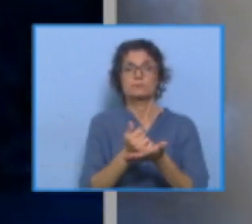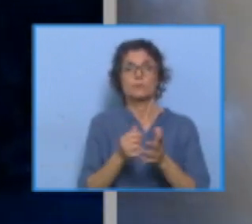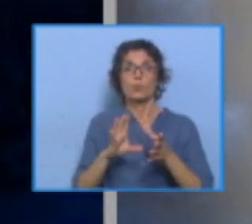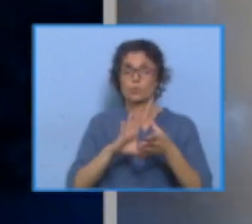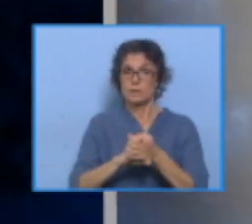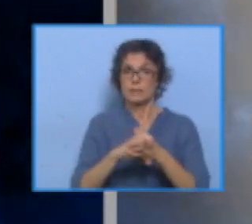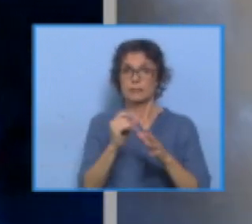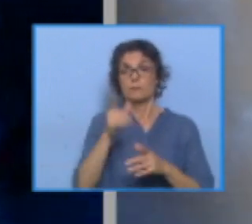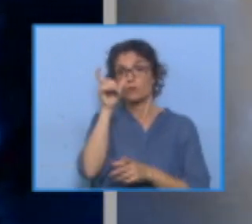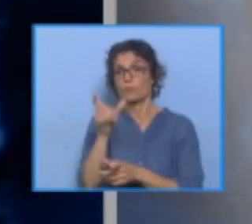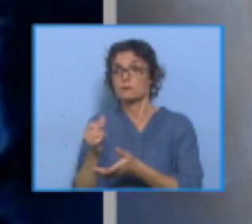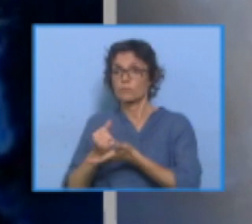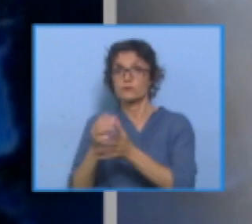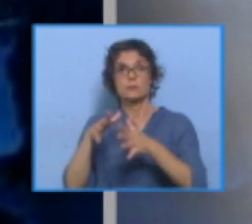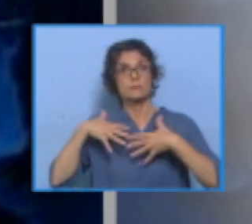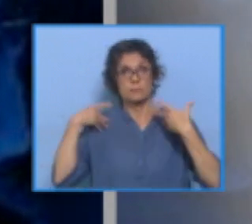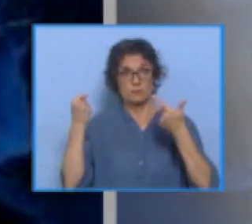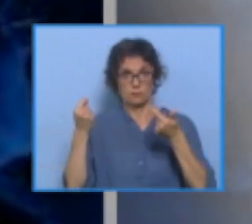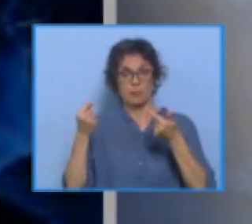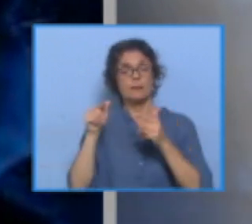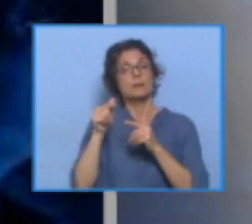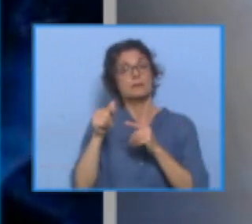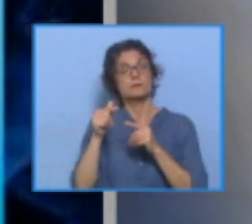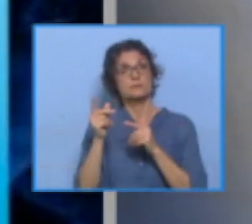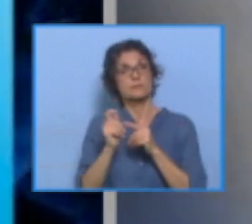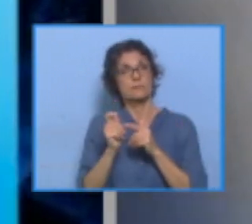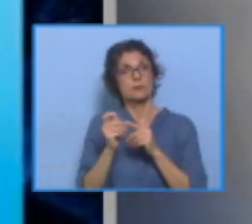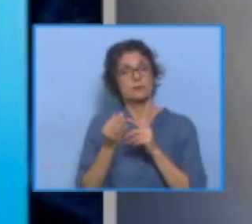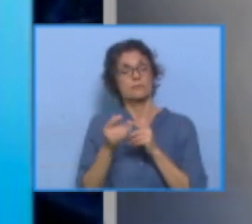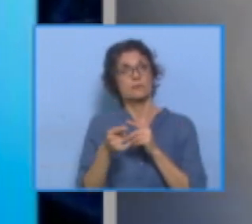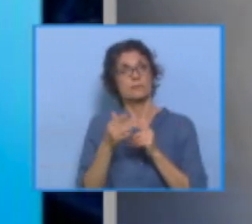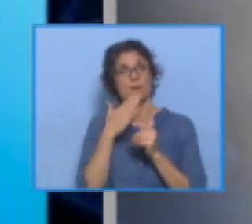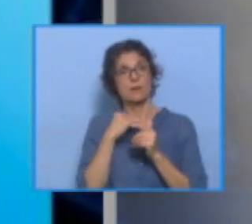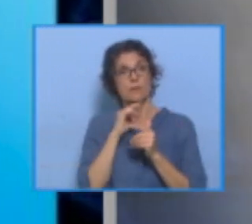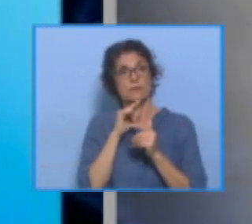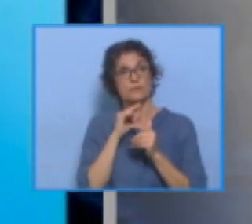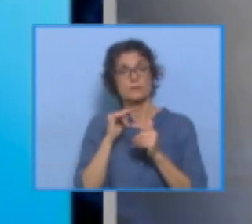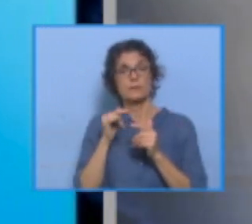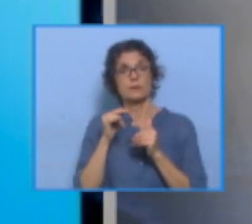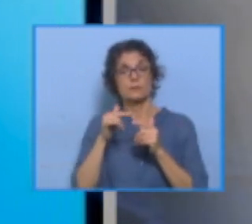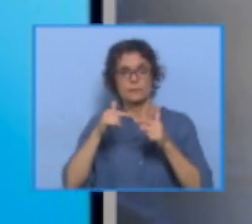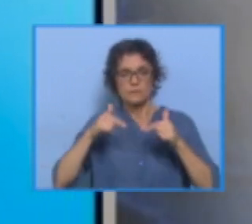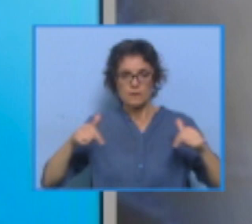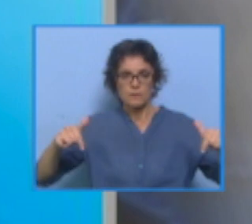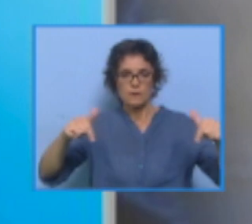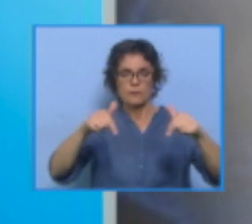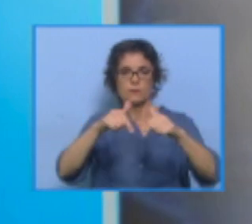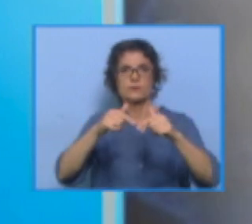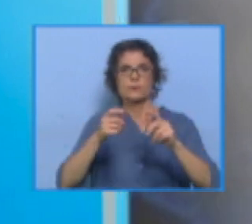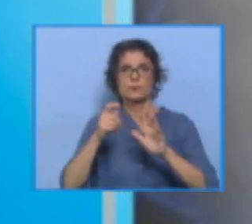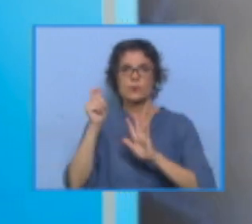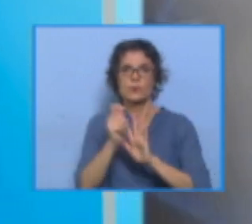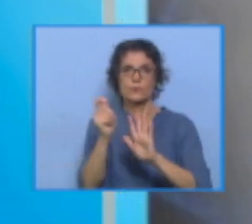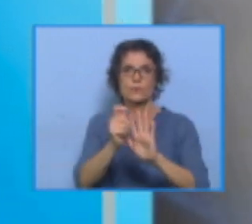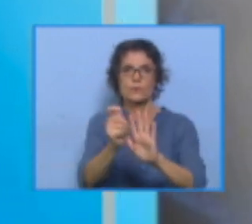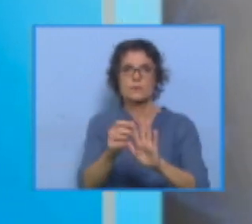assistente espiritual. Portanto, o grande momento da concretização do evento é através de uma reunião mensal em que se